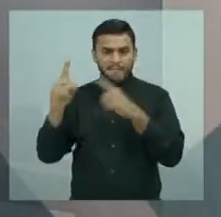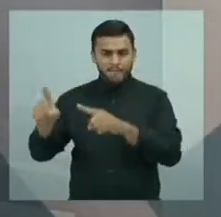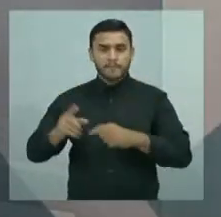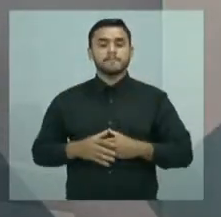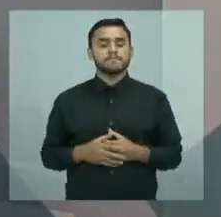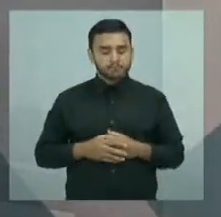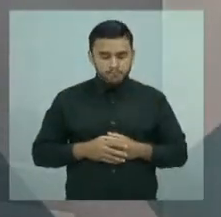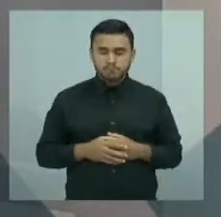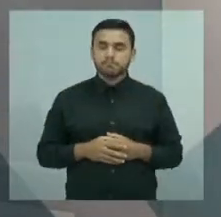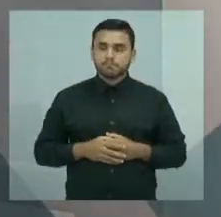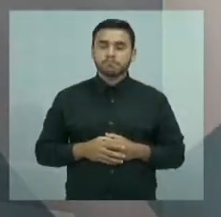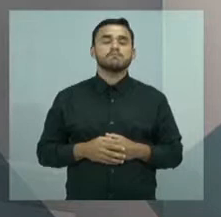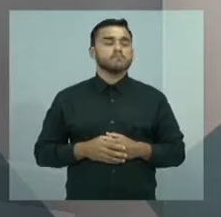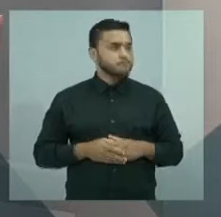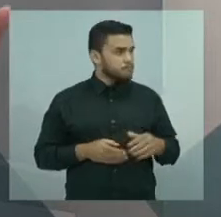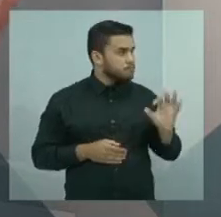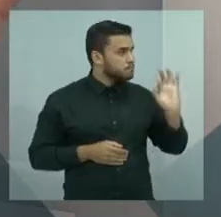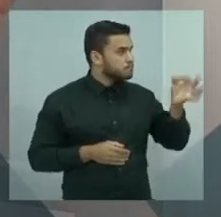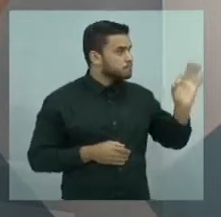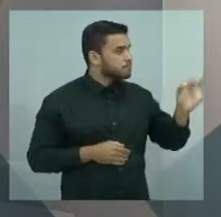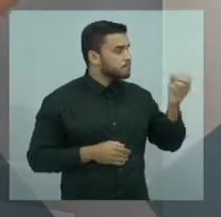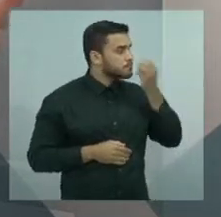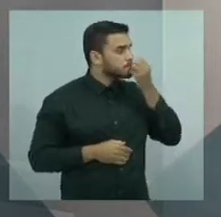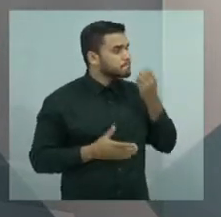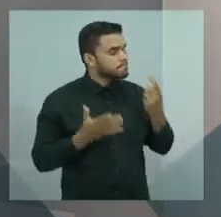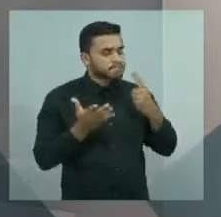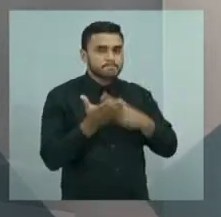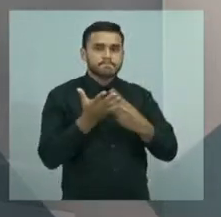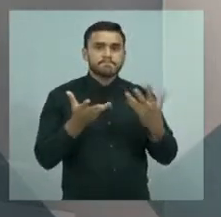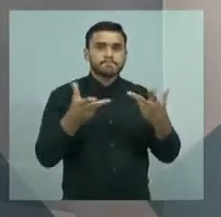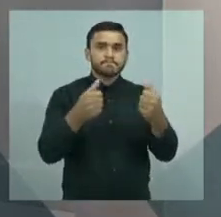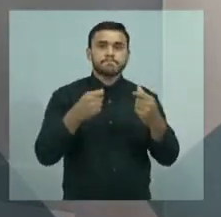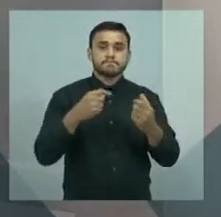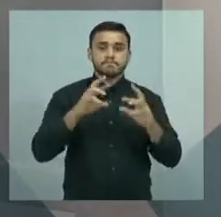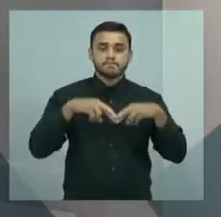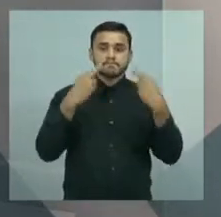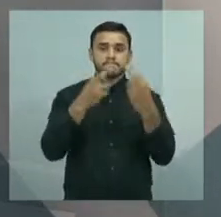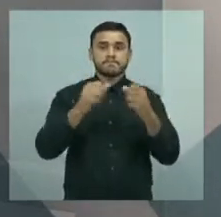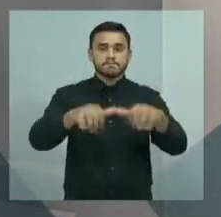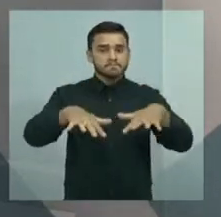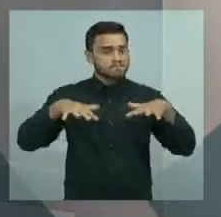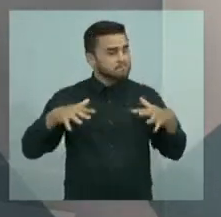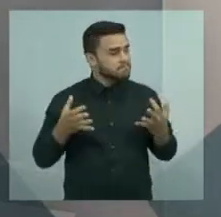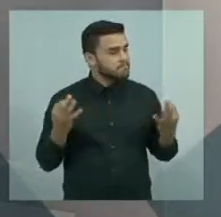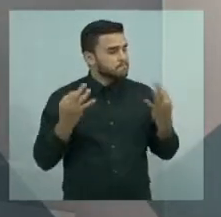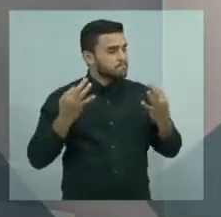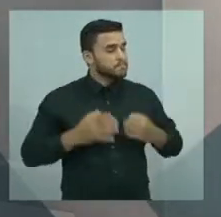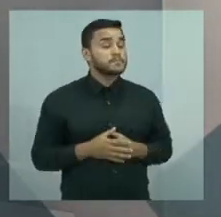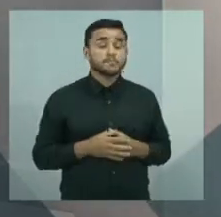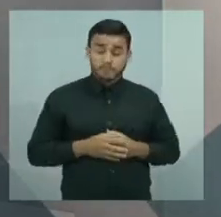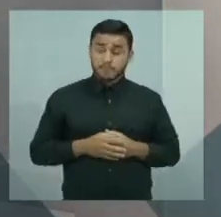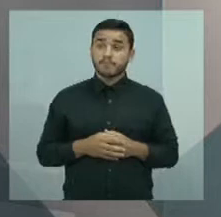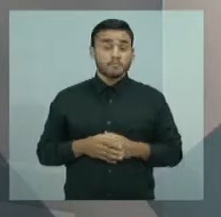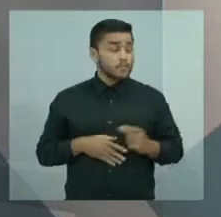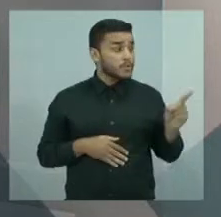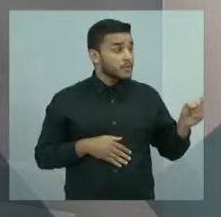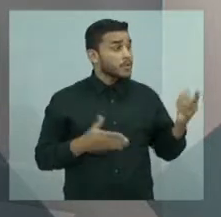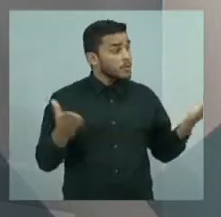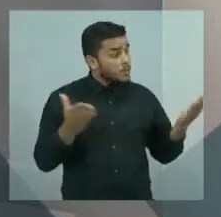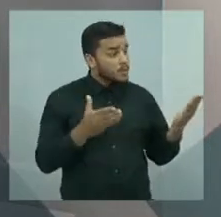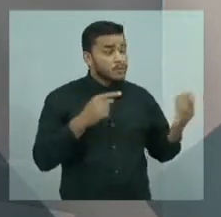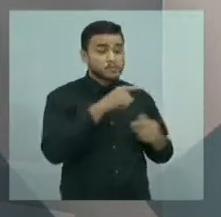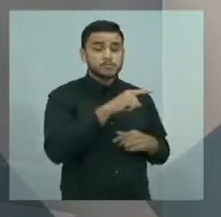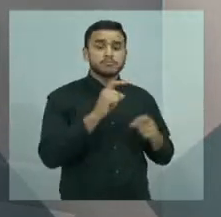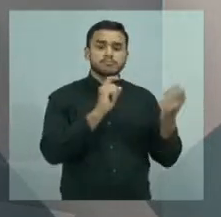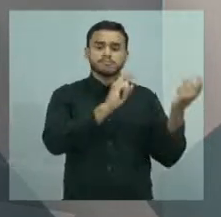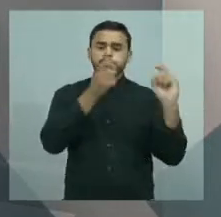pública essa, com certeza, e parabéns por essa iniciativa, vereador. Mas vamos ver agora um outro assunto que, inclusive, aqui na Câmara tem sido muito